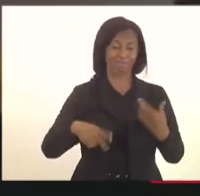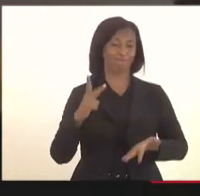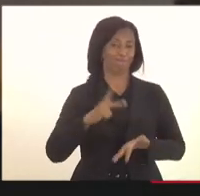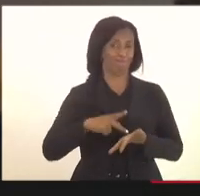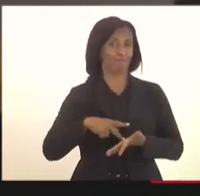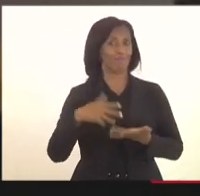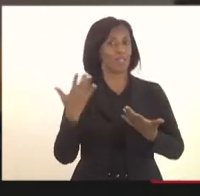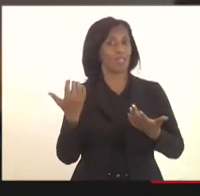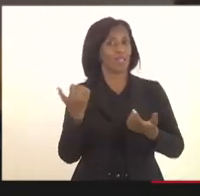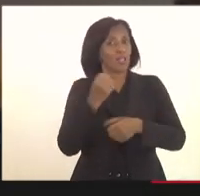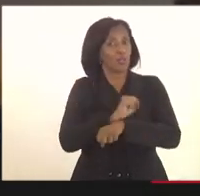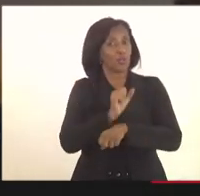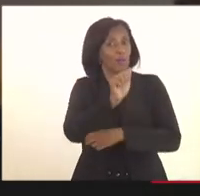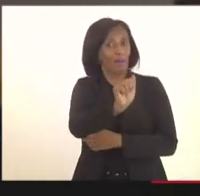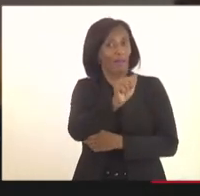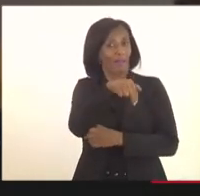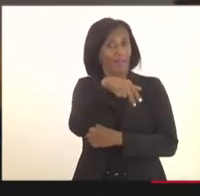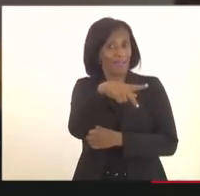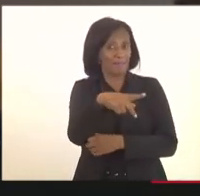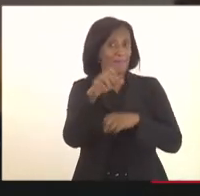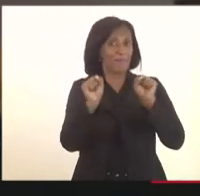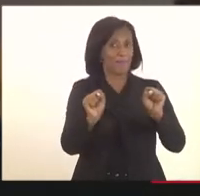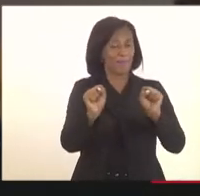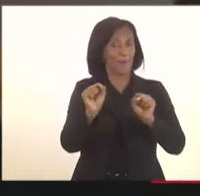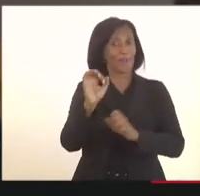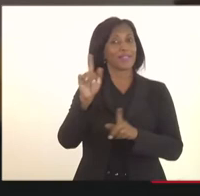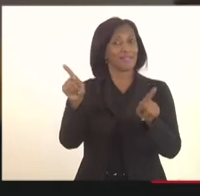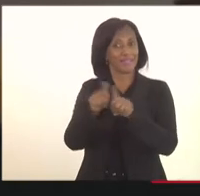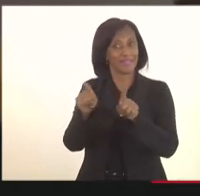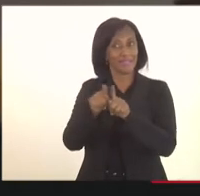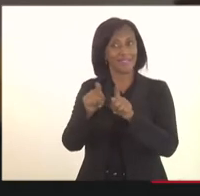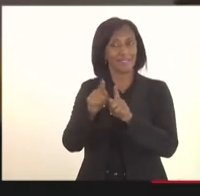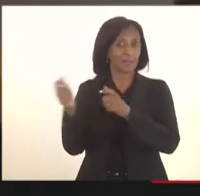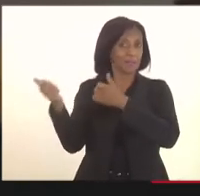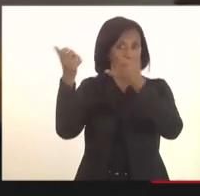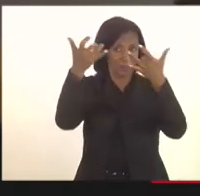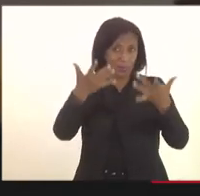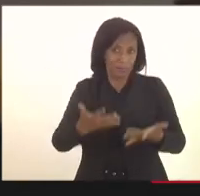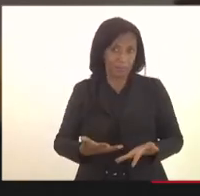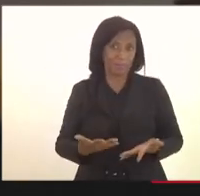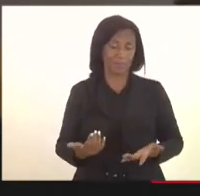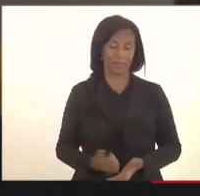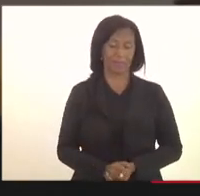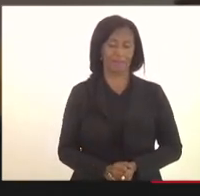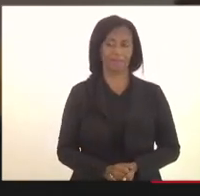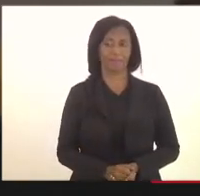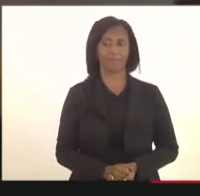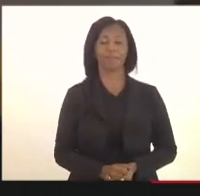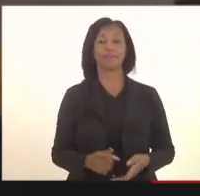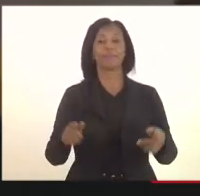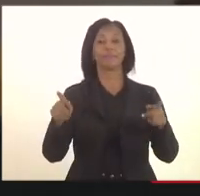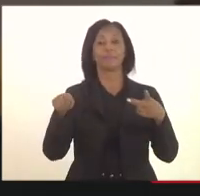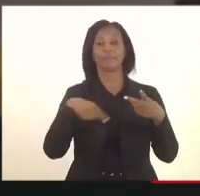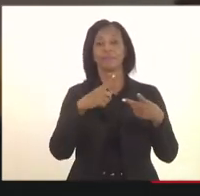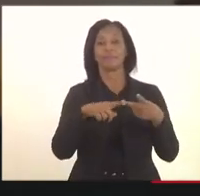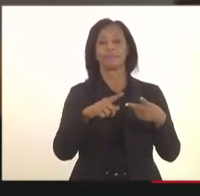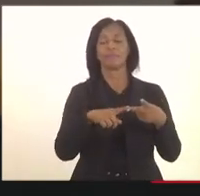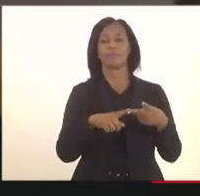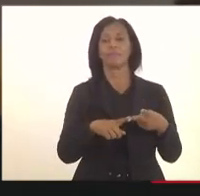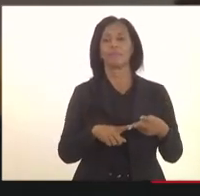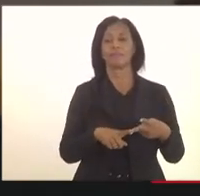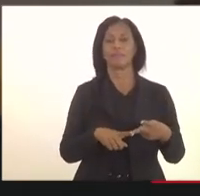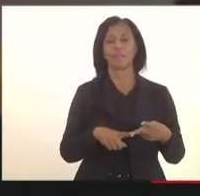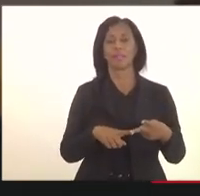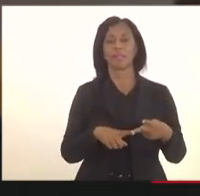possa confirmar o entendimento ou tenha uma informação diferente sobre isso. Isso é a minha interpretação do contrato. Em relação a